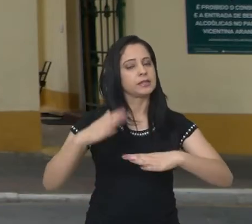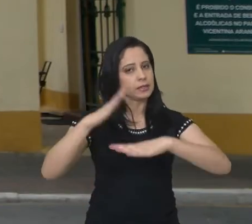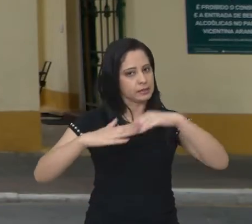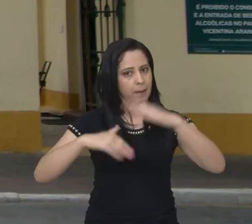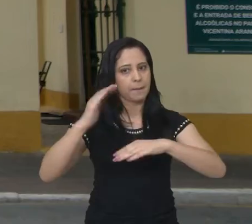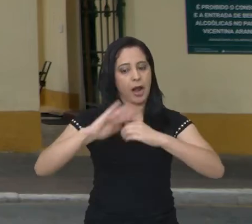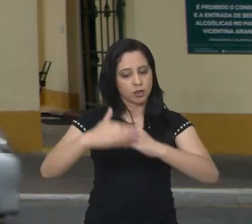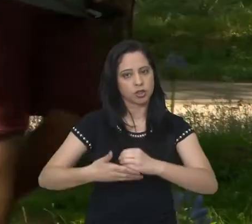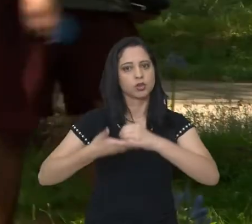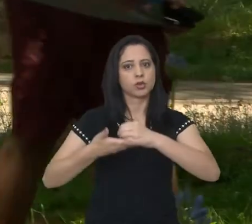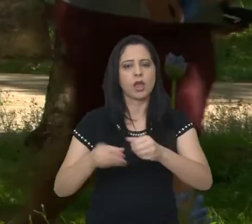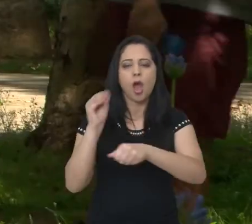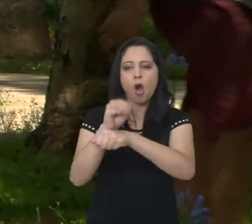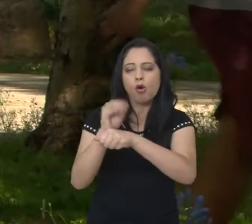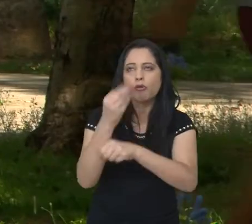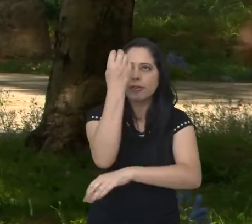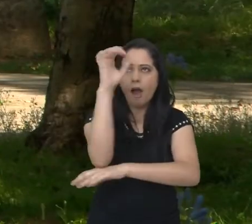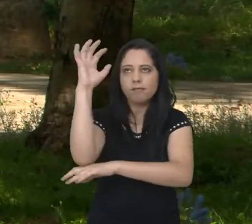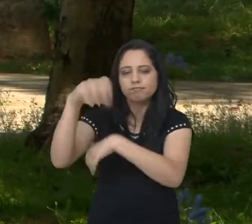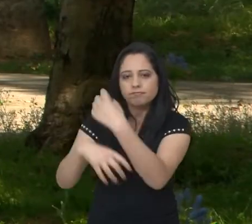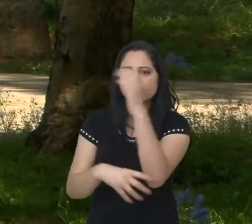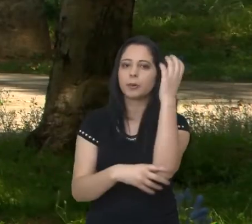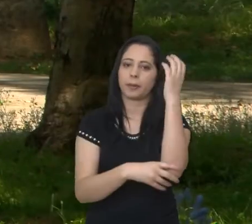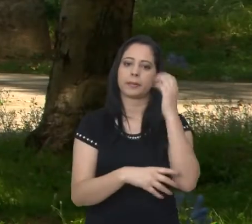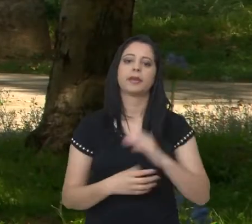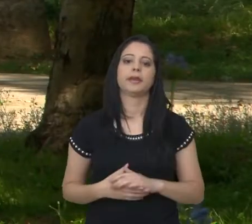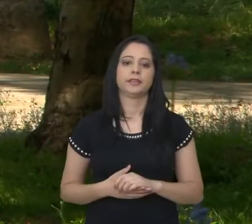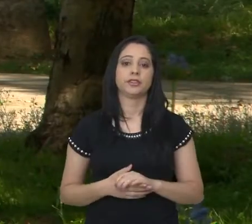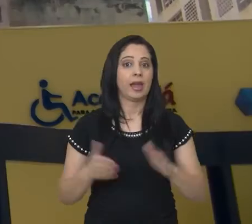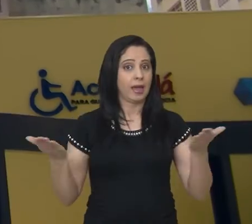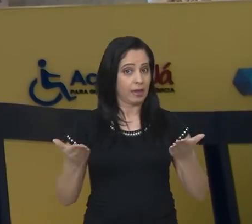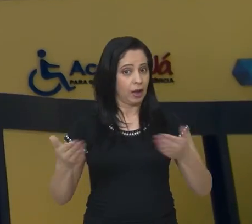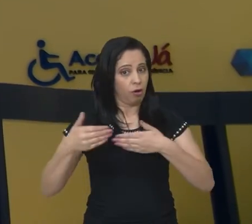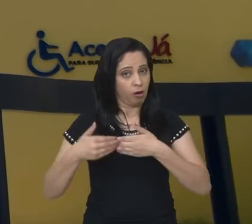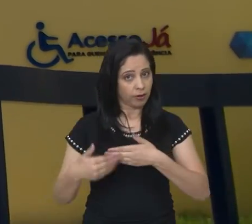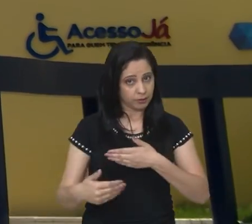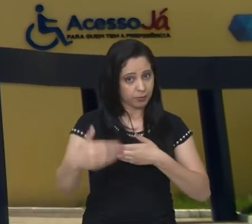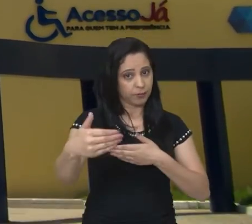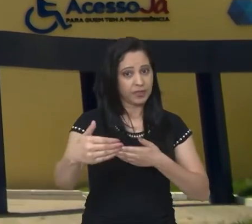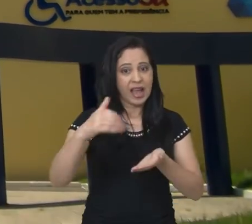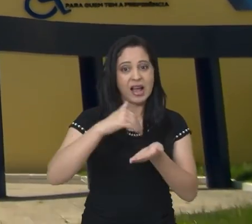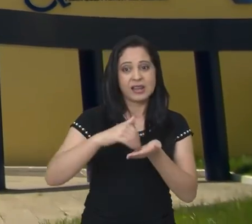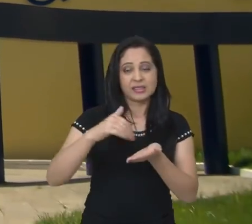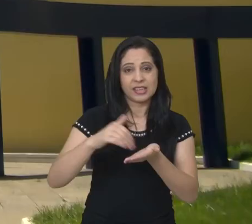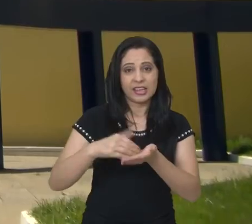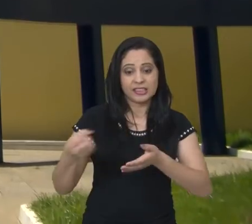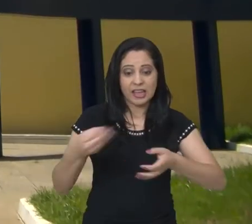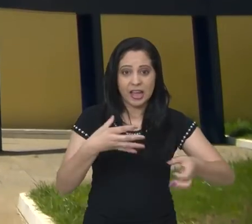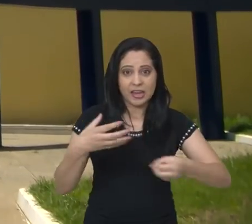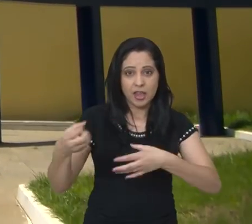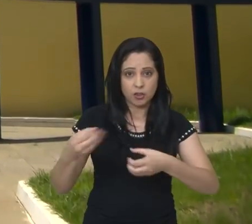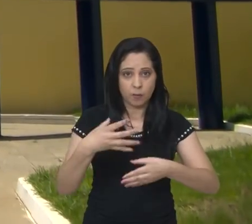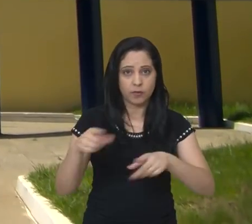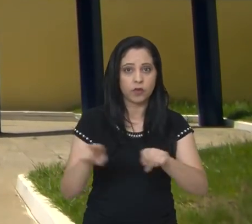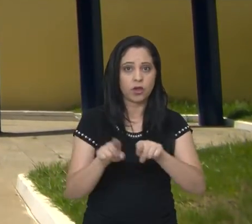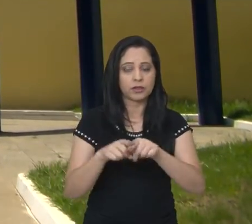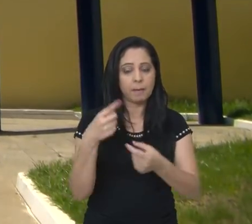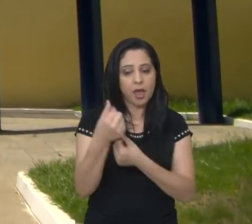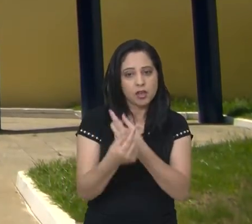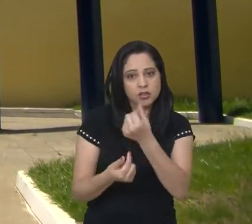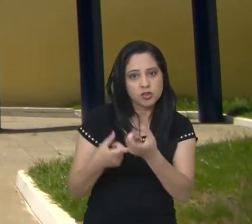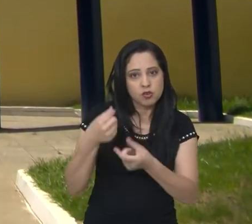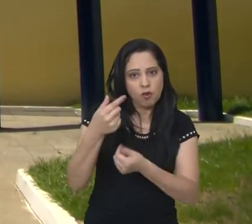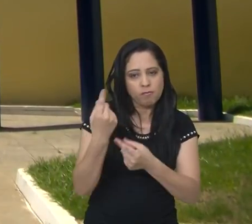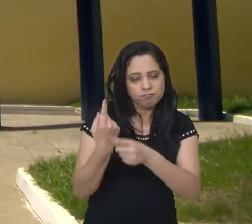práticas sustentáveis, que envolvam políticas de preservação ambiental. E a partir de agora, a Secretaria de Inovação e